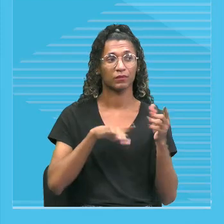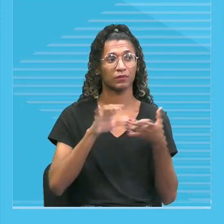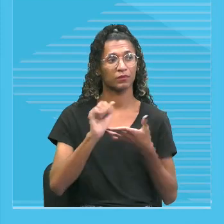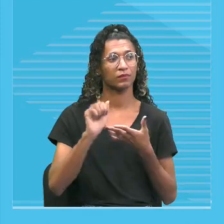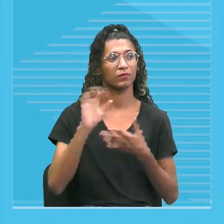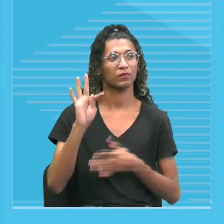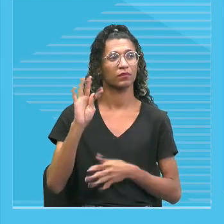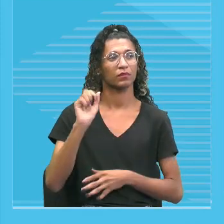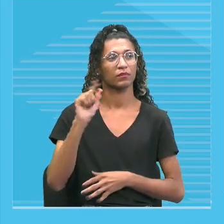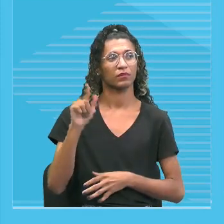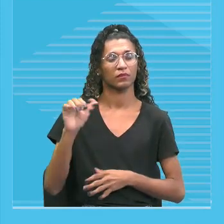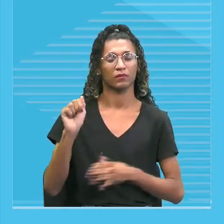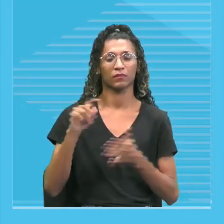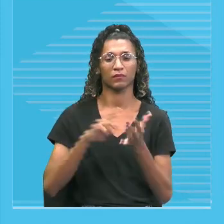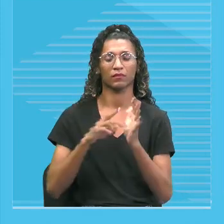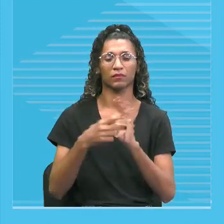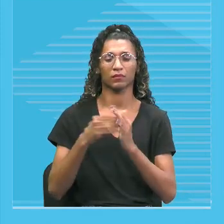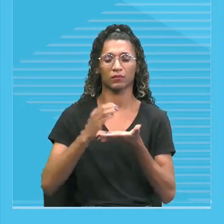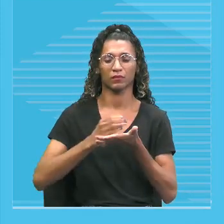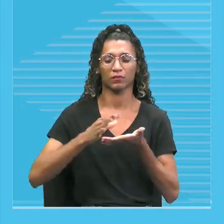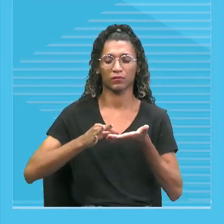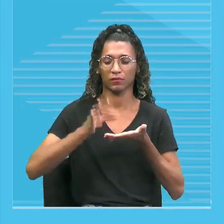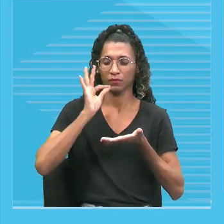na letra B copo